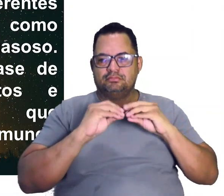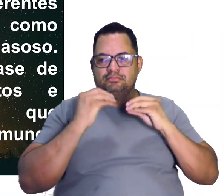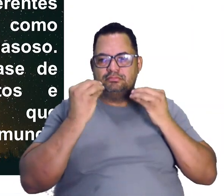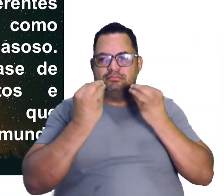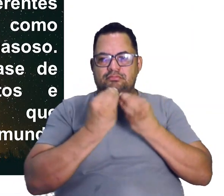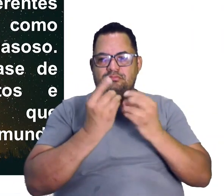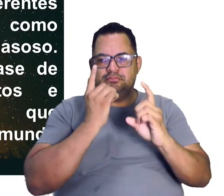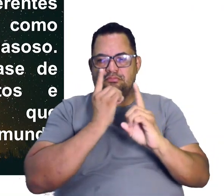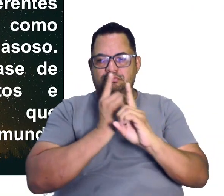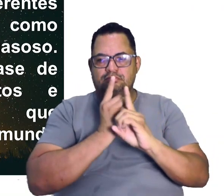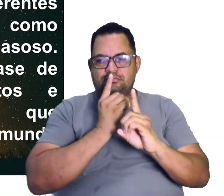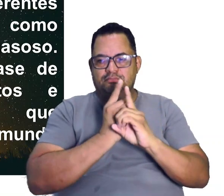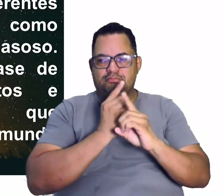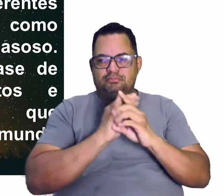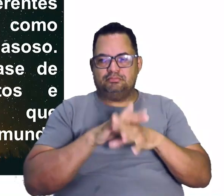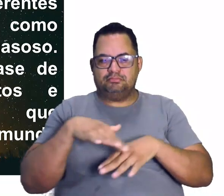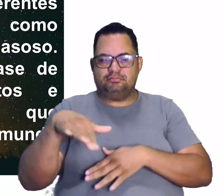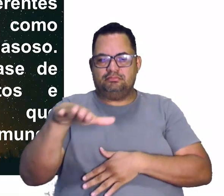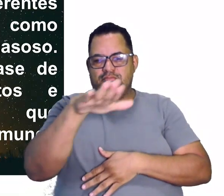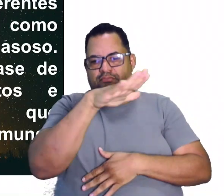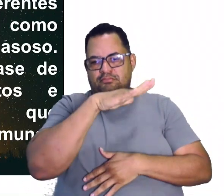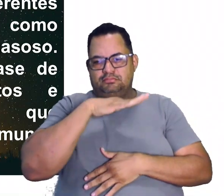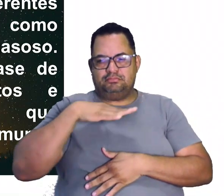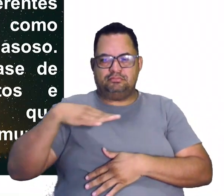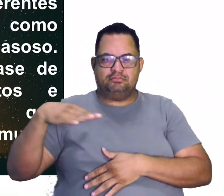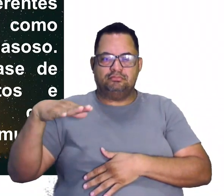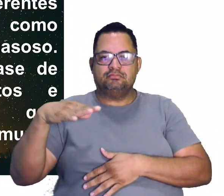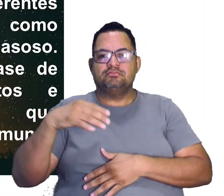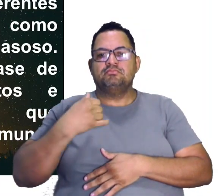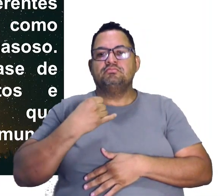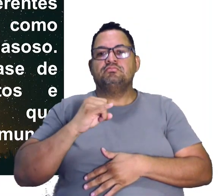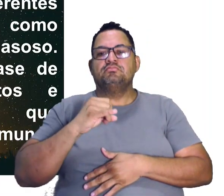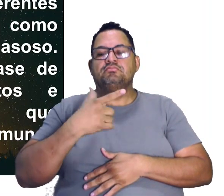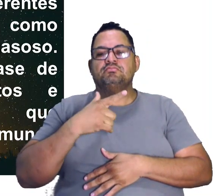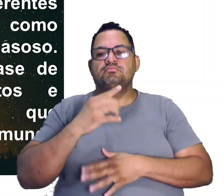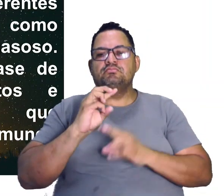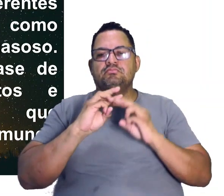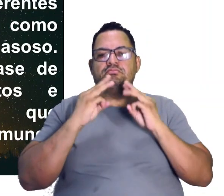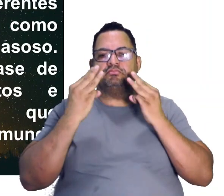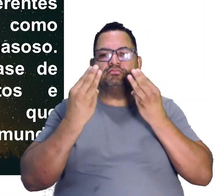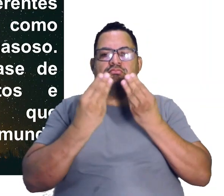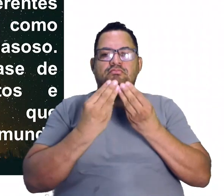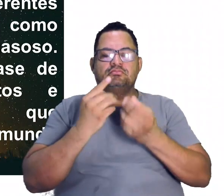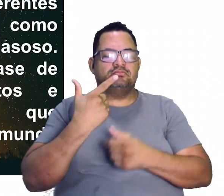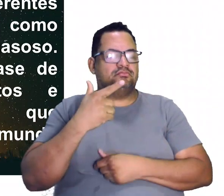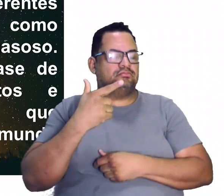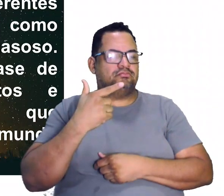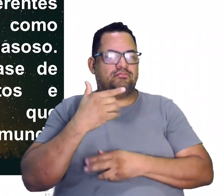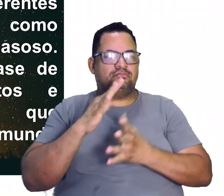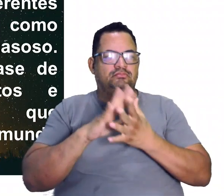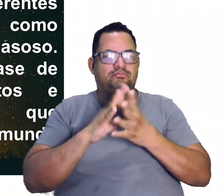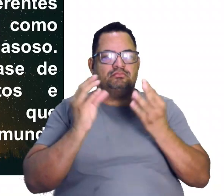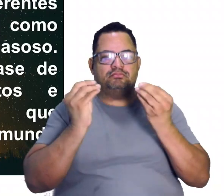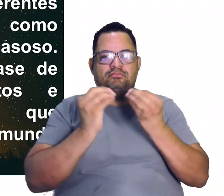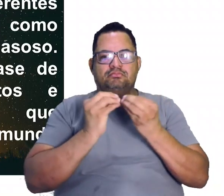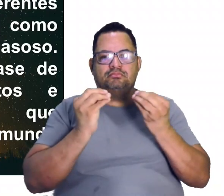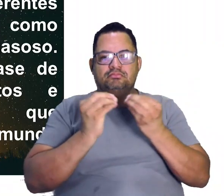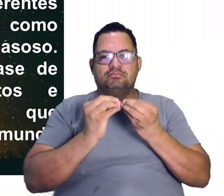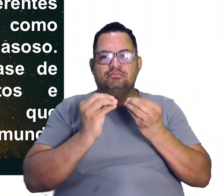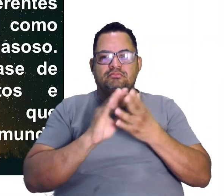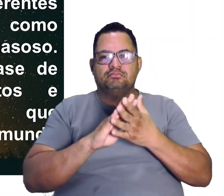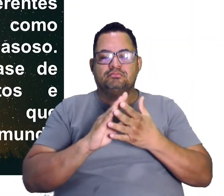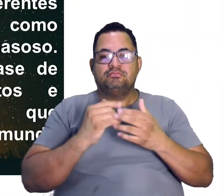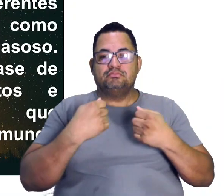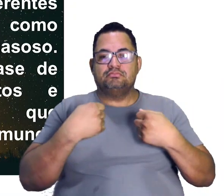que encontramos no mundo físico. Então, se não existe massa, não existe matéria, ok? Então,